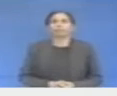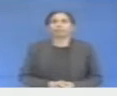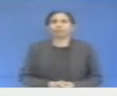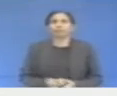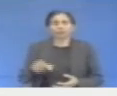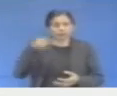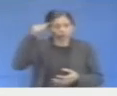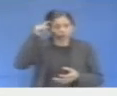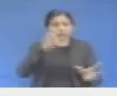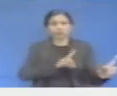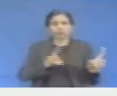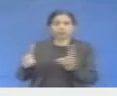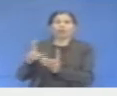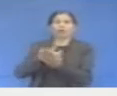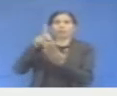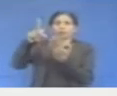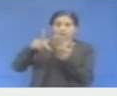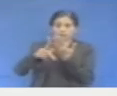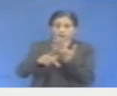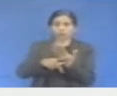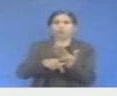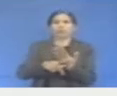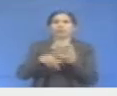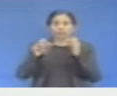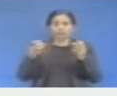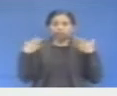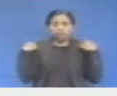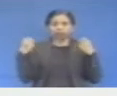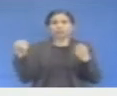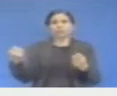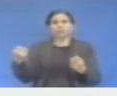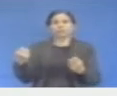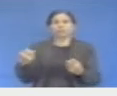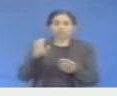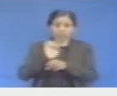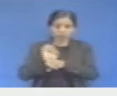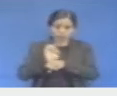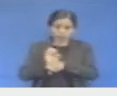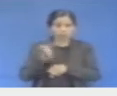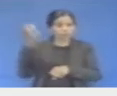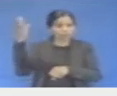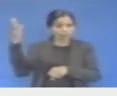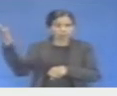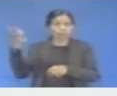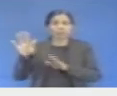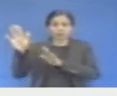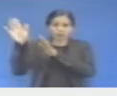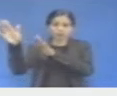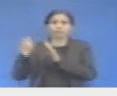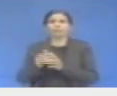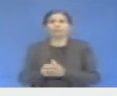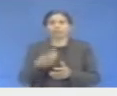Governo se implementa programa comunitário Saimaul Andong, onde habita economia e a área rural. Programa na Atohu se Delta